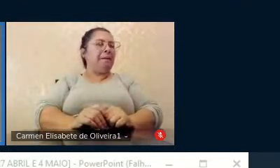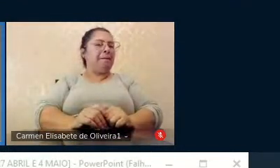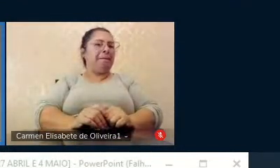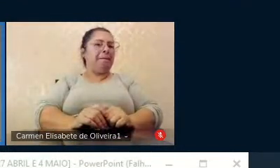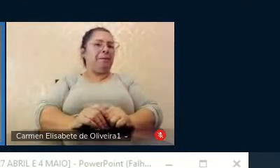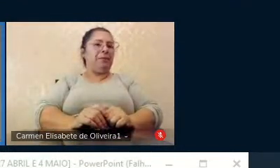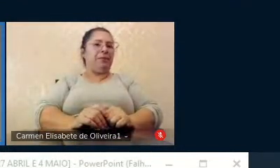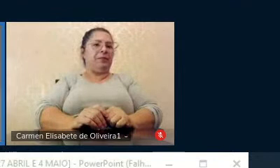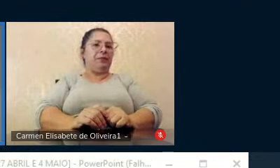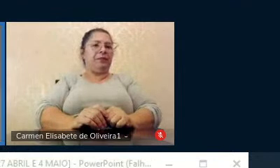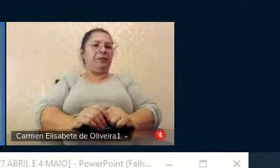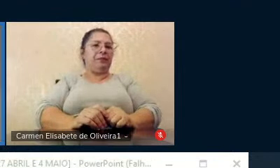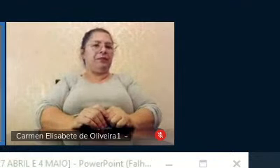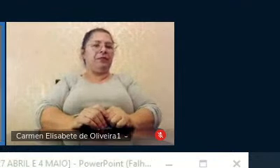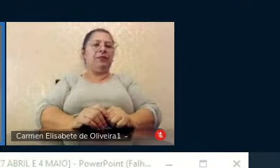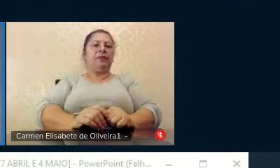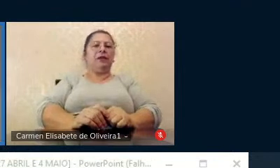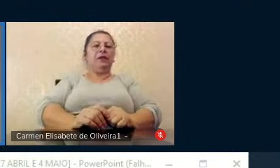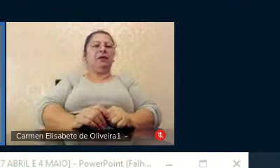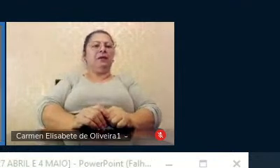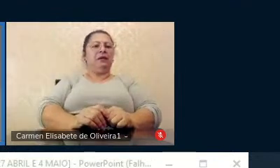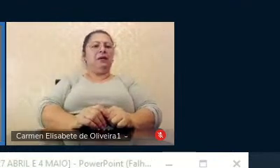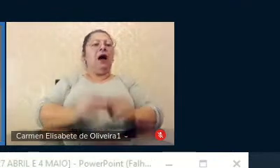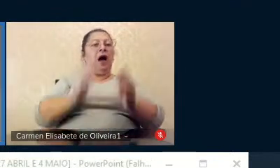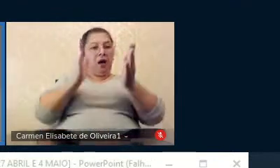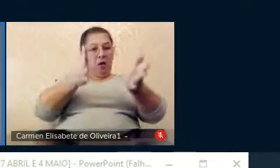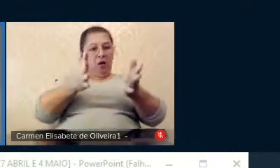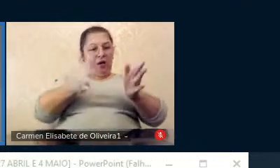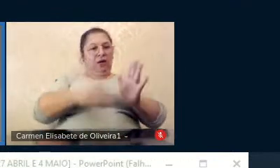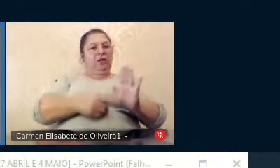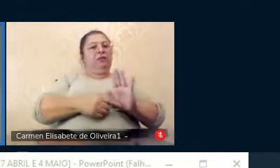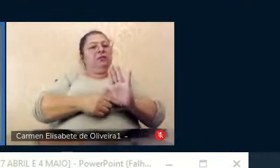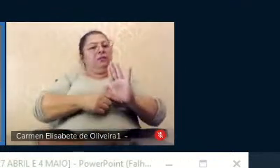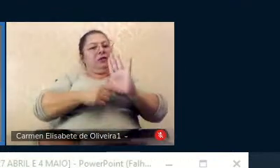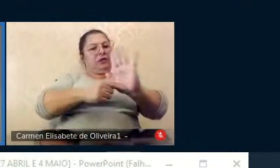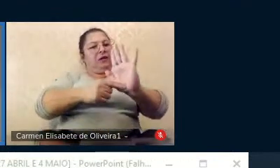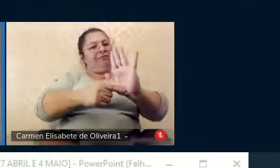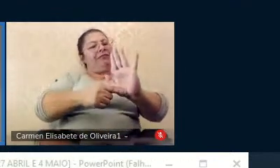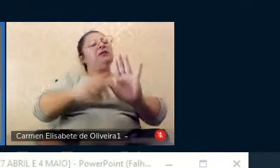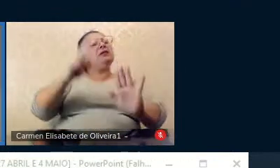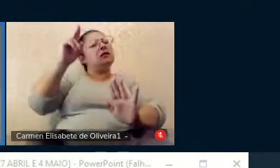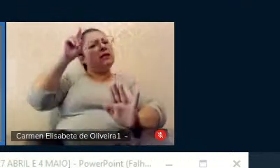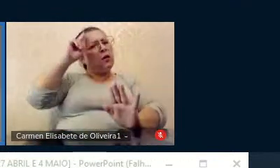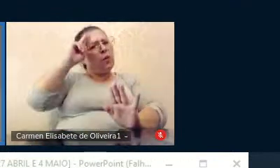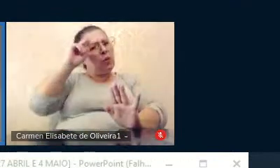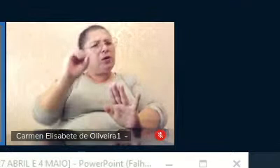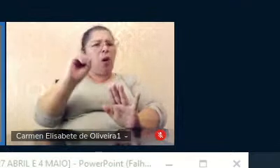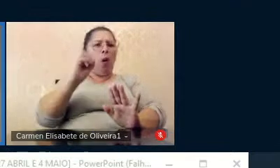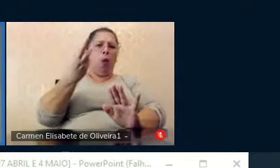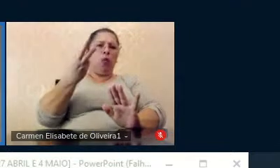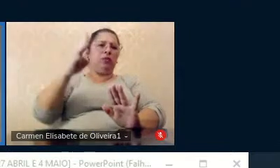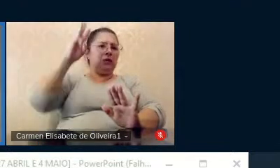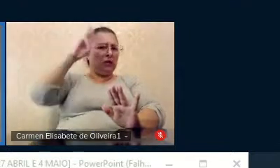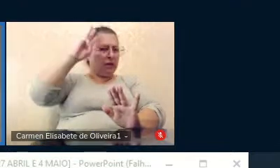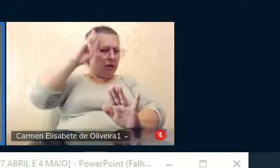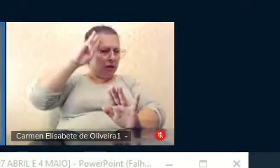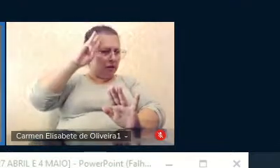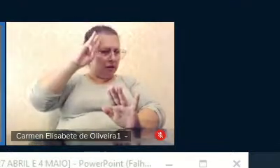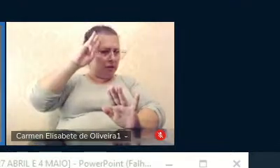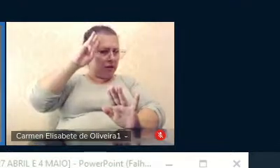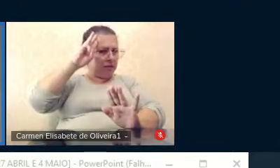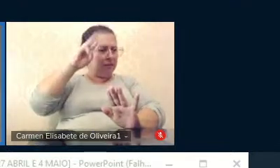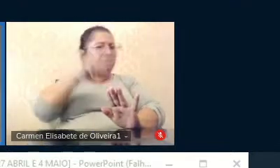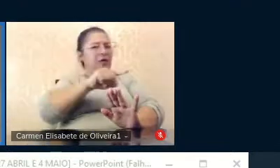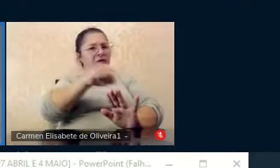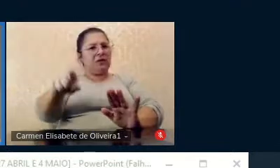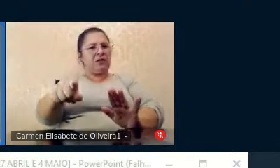Eu vou enviar, segunda ou terça-feira vai ser enviado um novo formulário para que